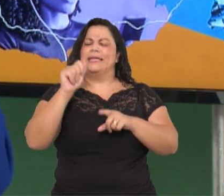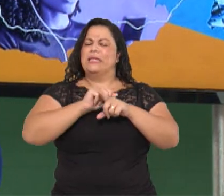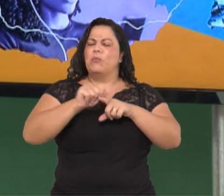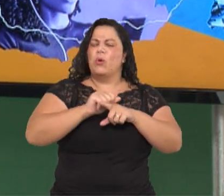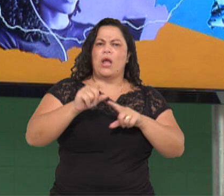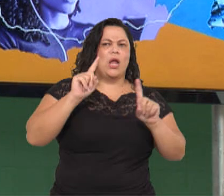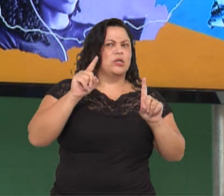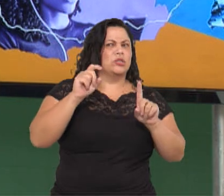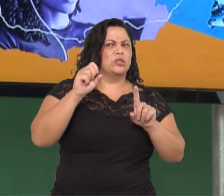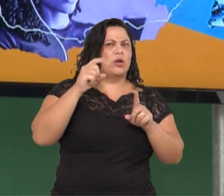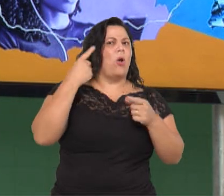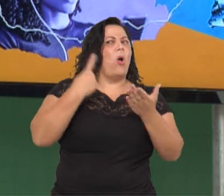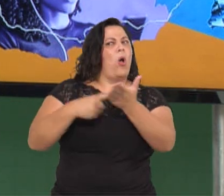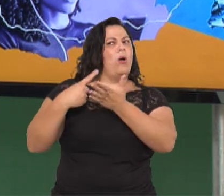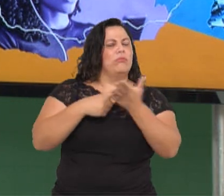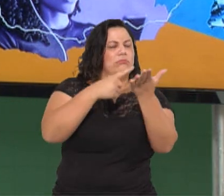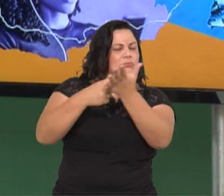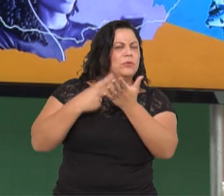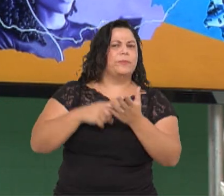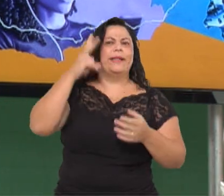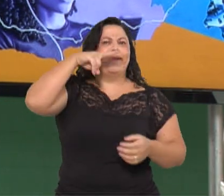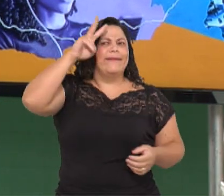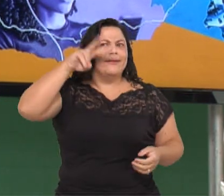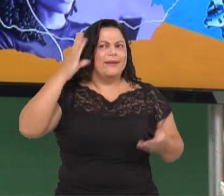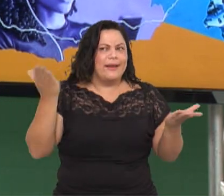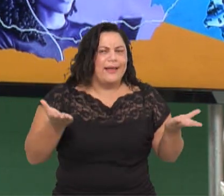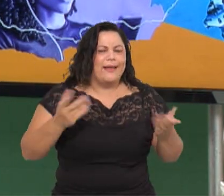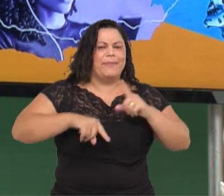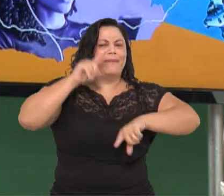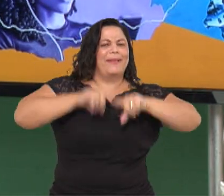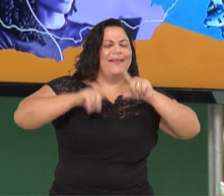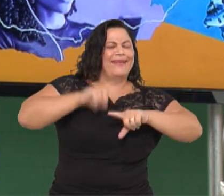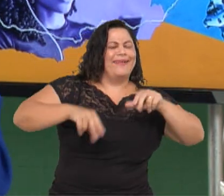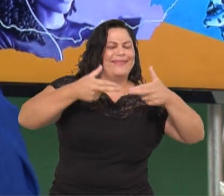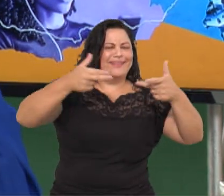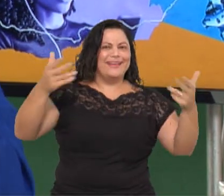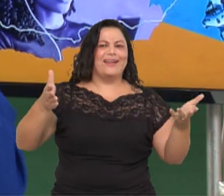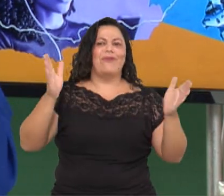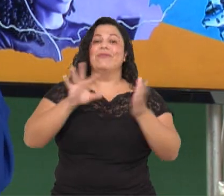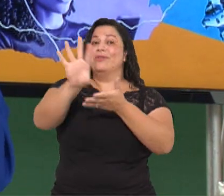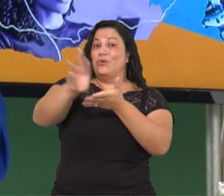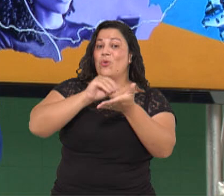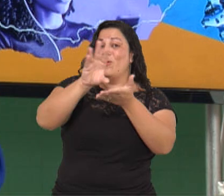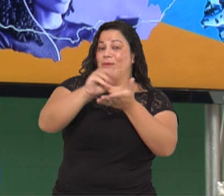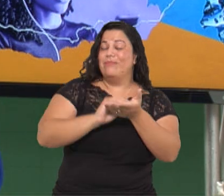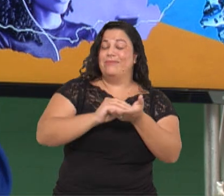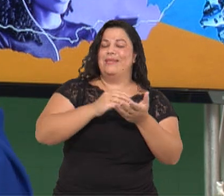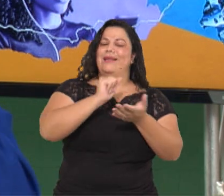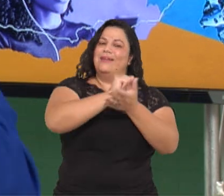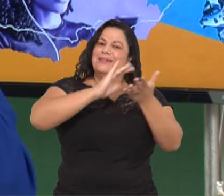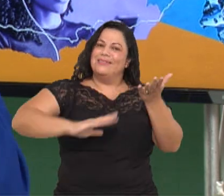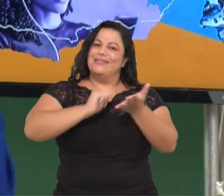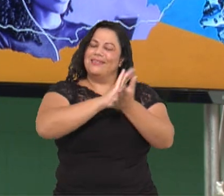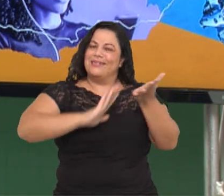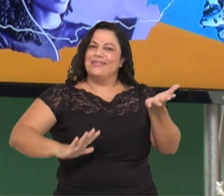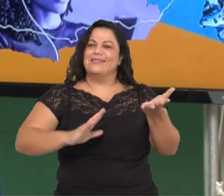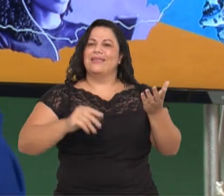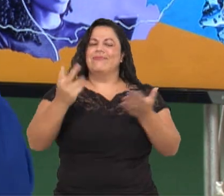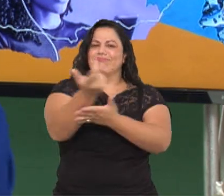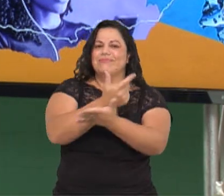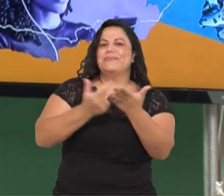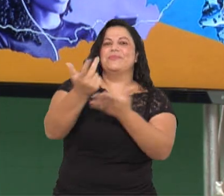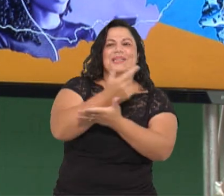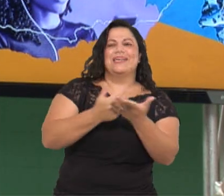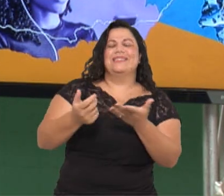combinado. Toda aula de ciências tem o material em mãos, porque a gente vai copiar, a gente vai ter exercícios,